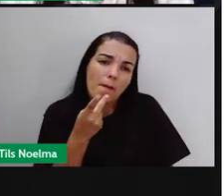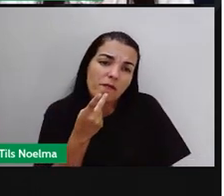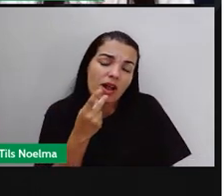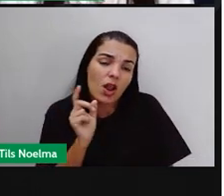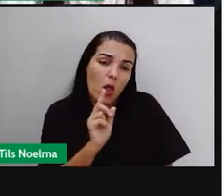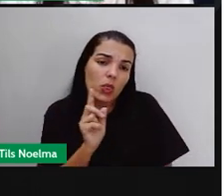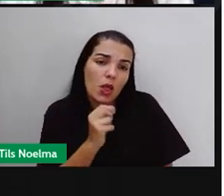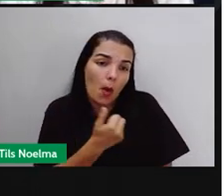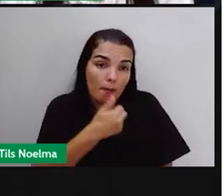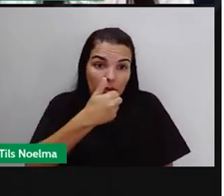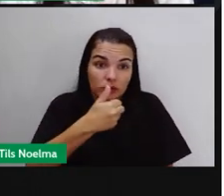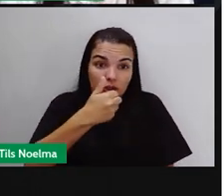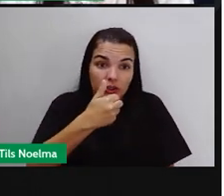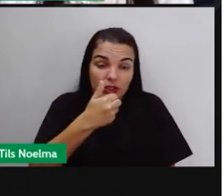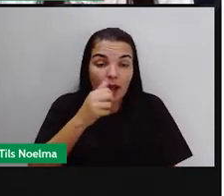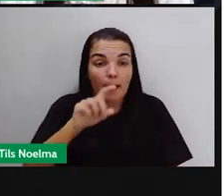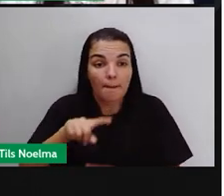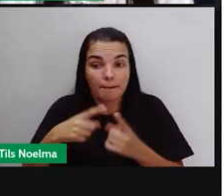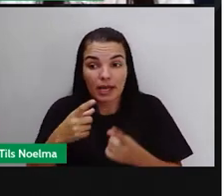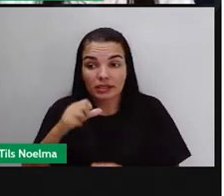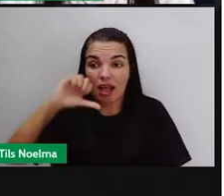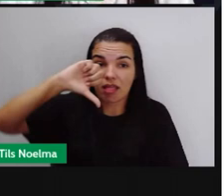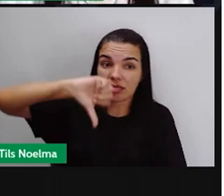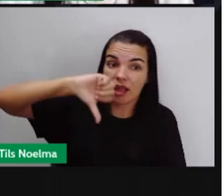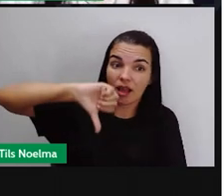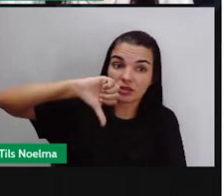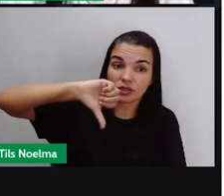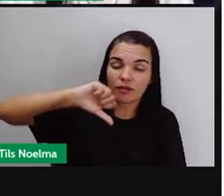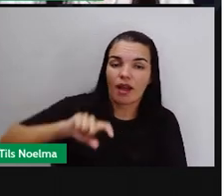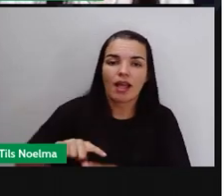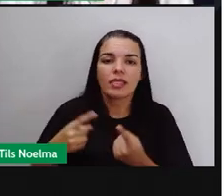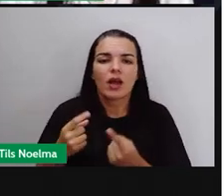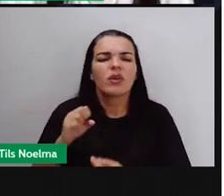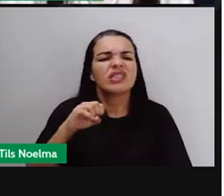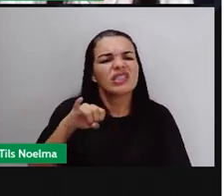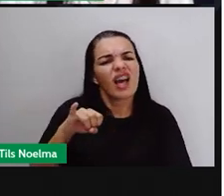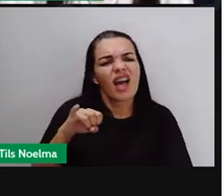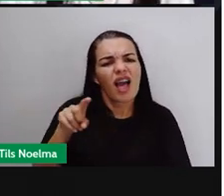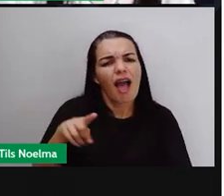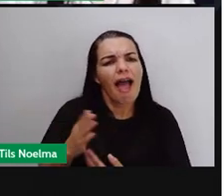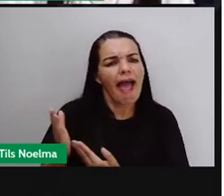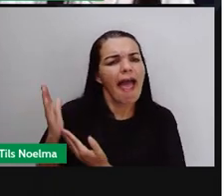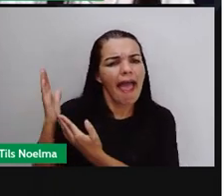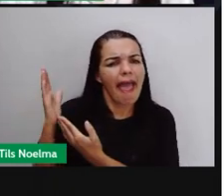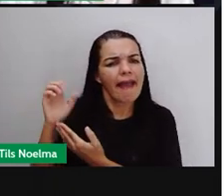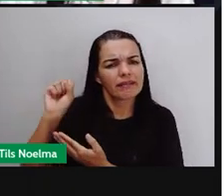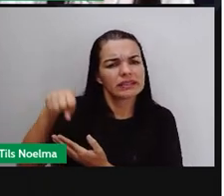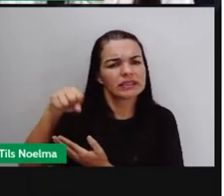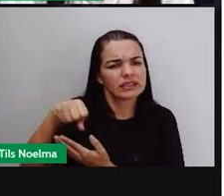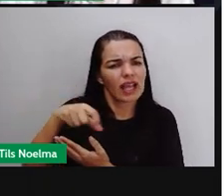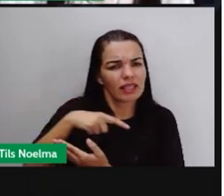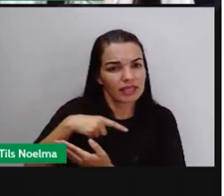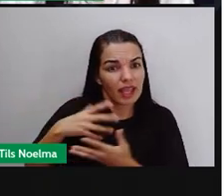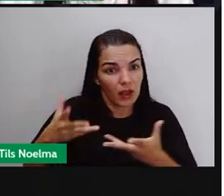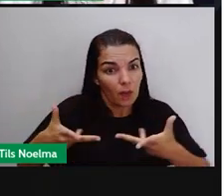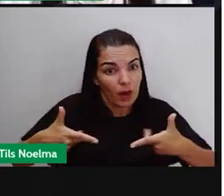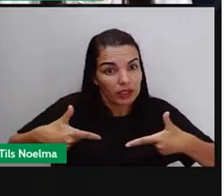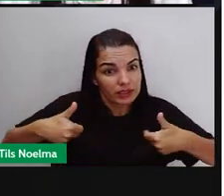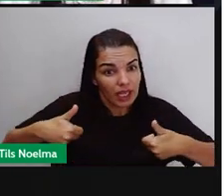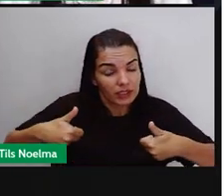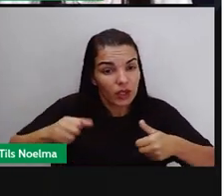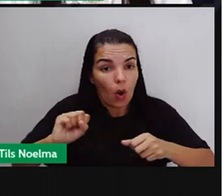forma positiva, né? Foi de forma negativa. Então, será se esses substantivos, eles receberam aí qualidade ou eles